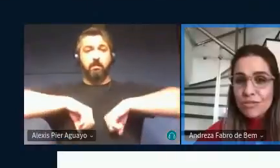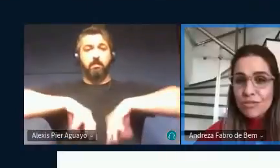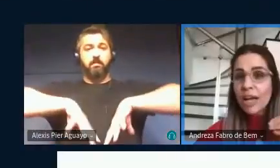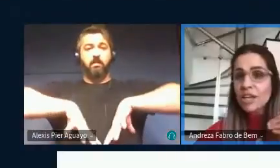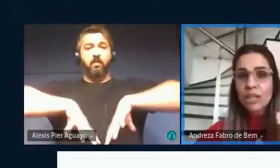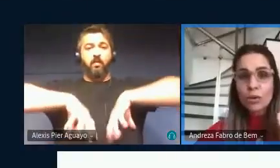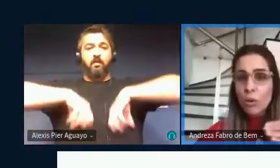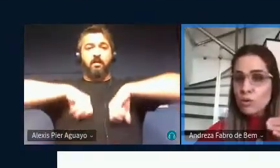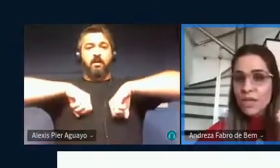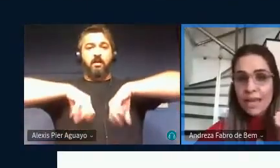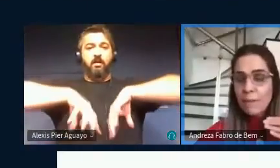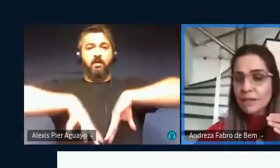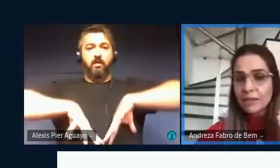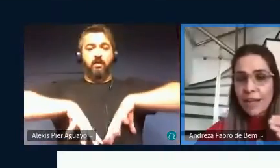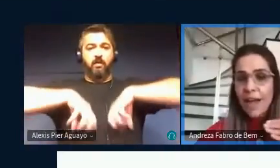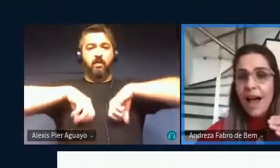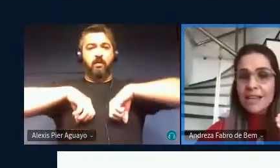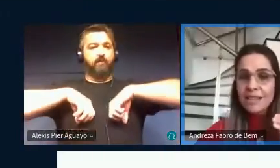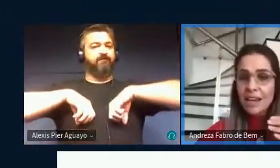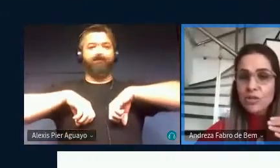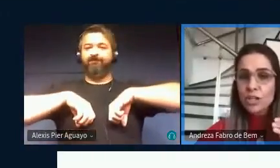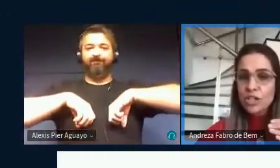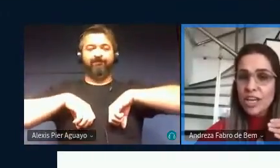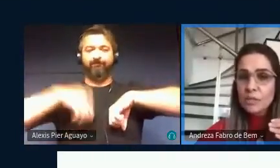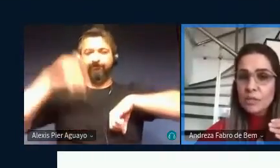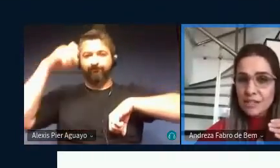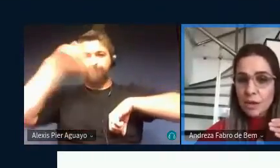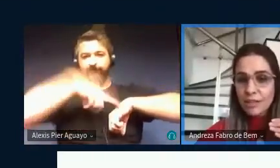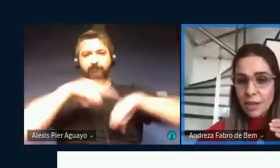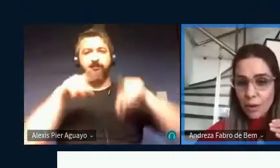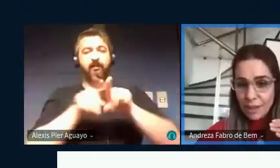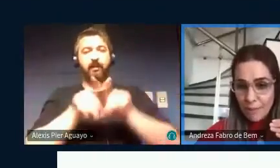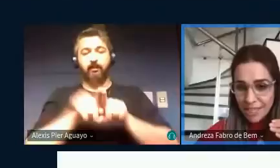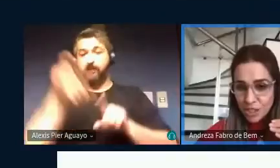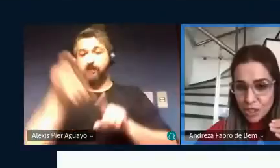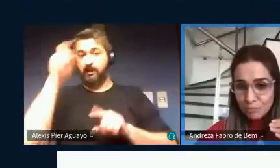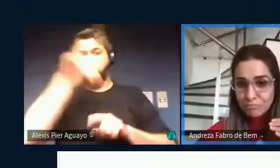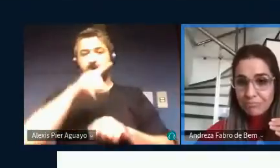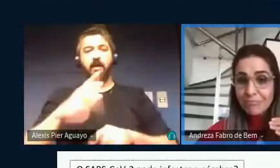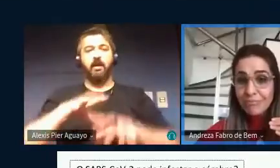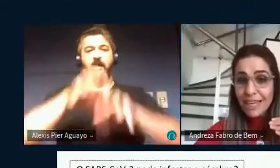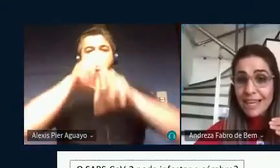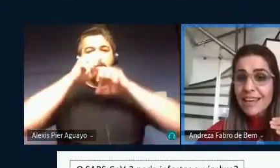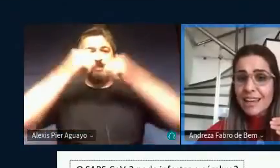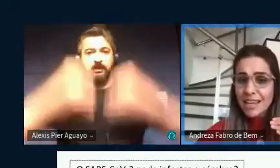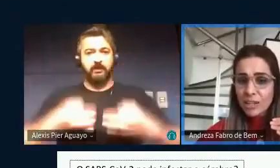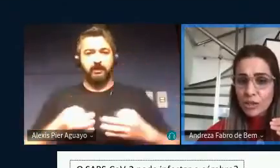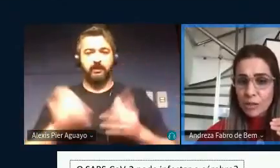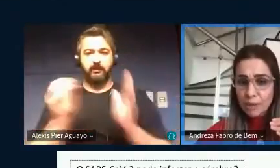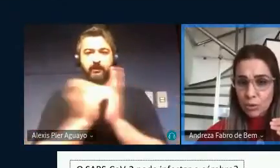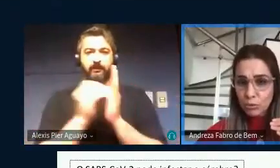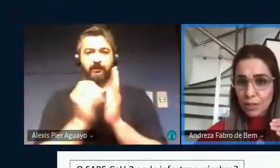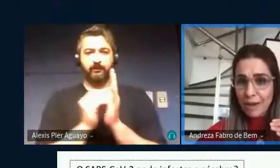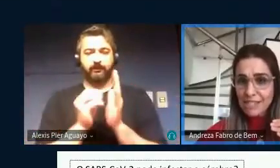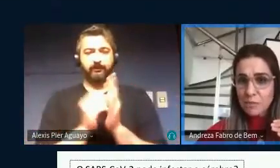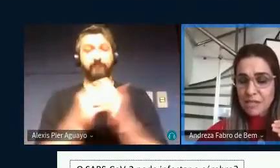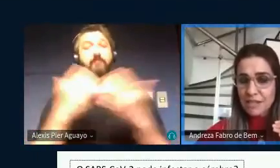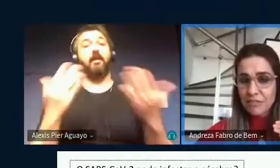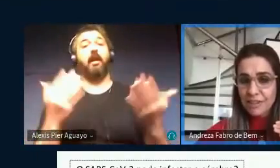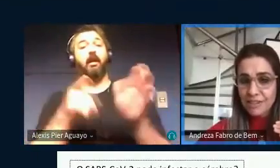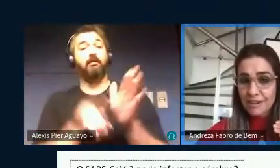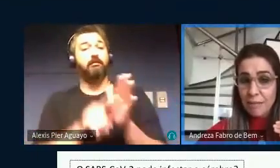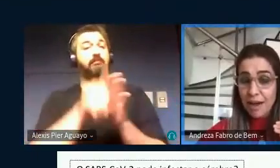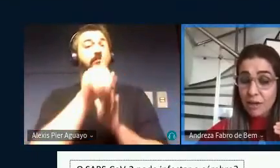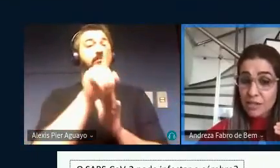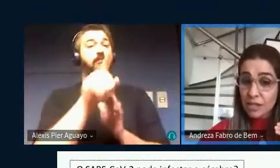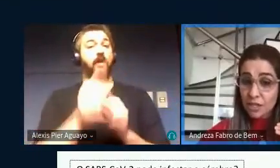Então, ele já não consegue manter as relações de respiração adequadamente. E aí, a nossa pergunta mais específica